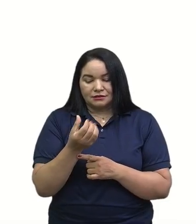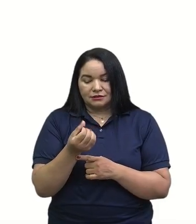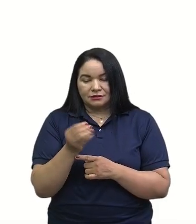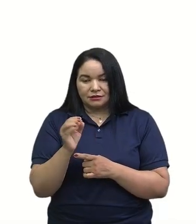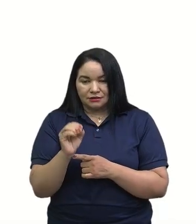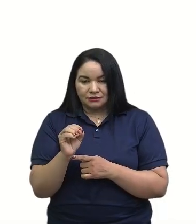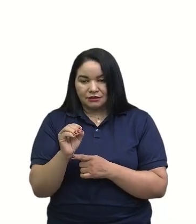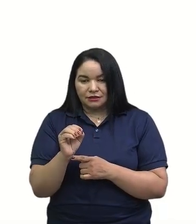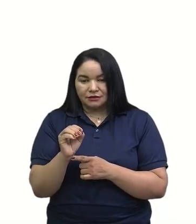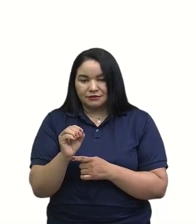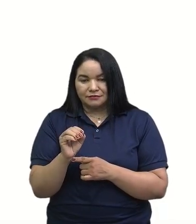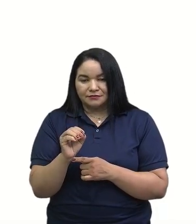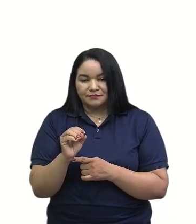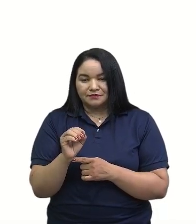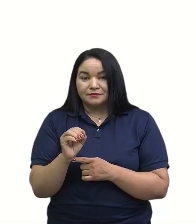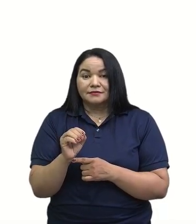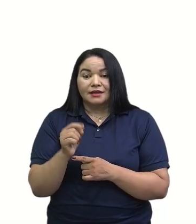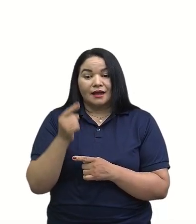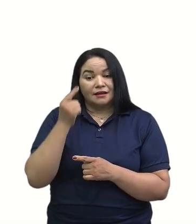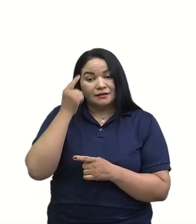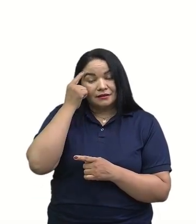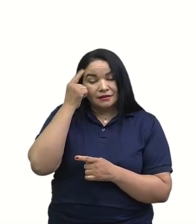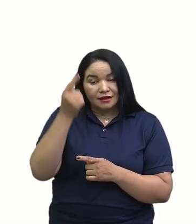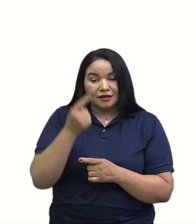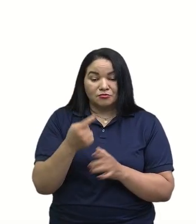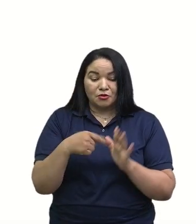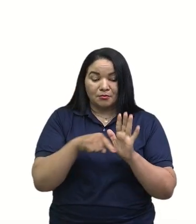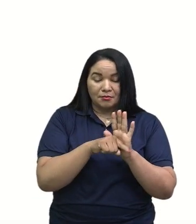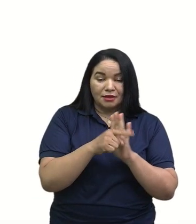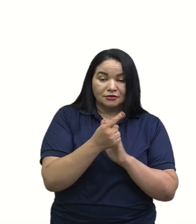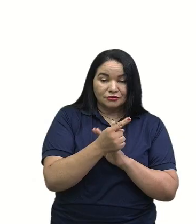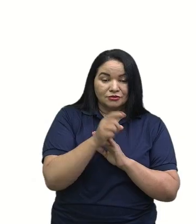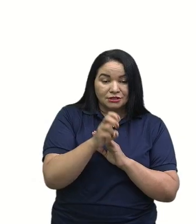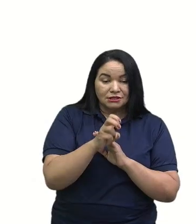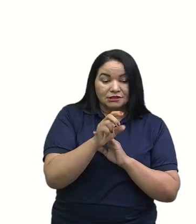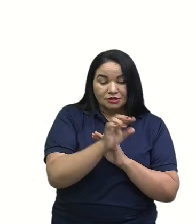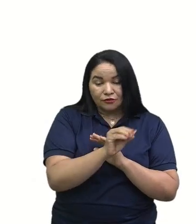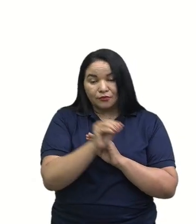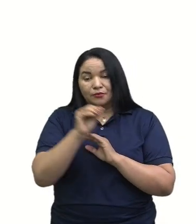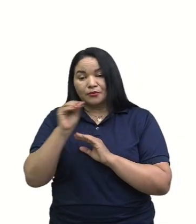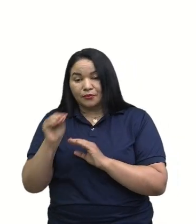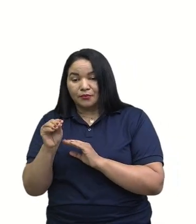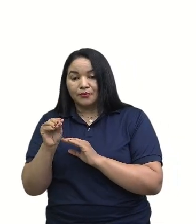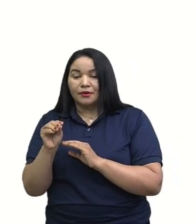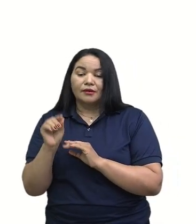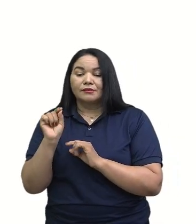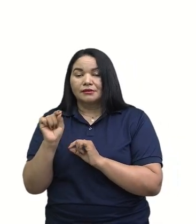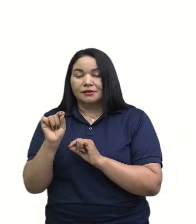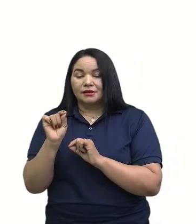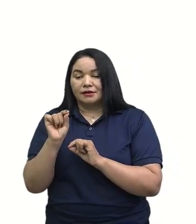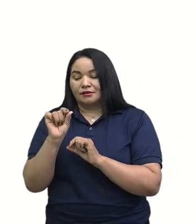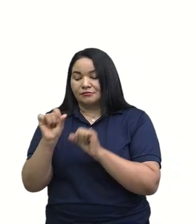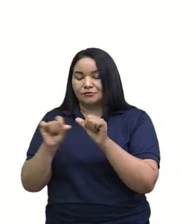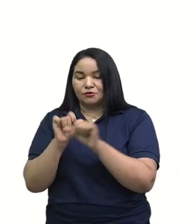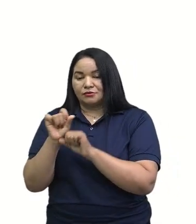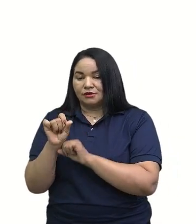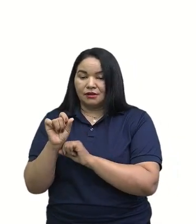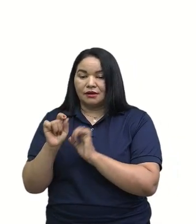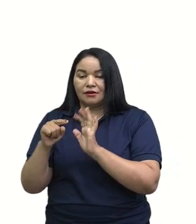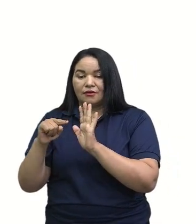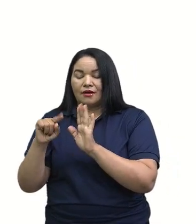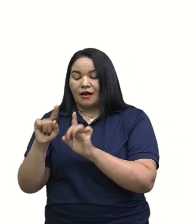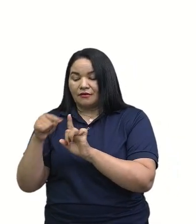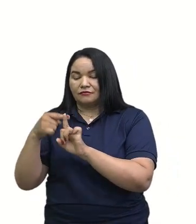360. Pegue o que nós temos aqui, o menos 15, vamos levar para o outro lado da igualdade com a operação inversa, então ele vai se tornar